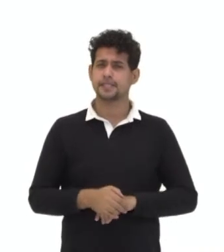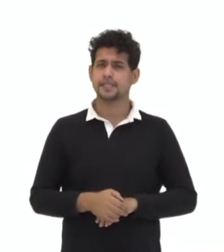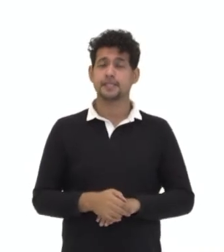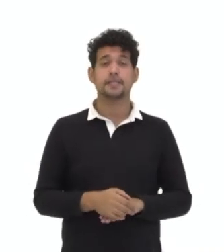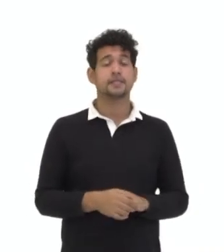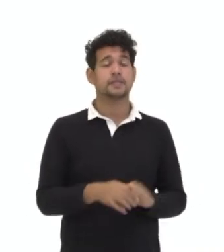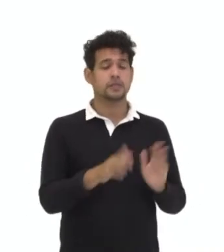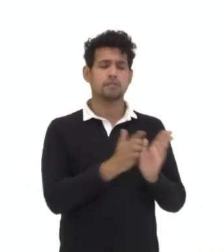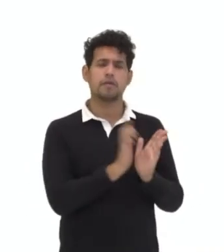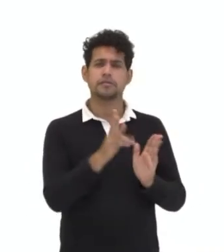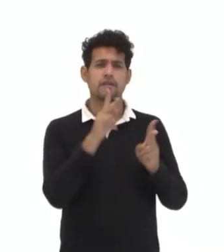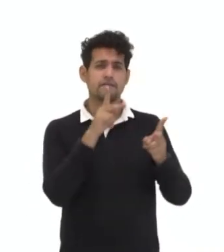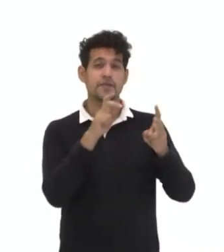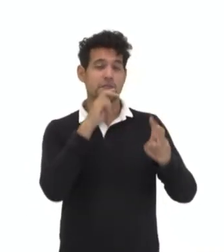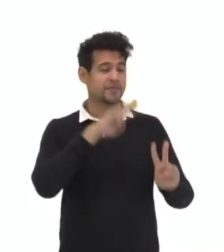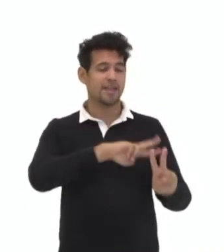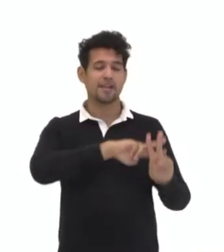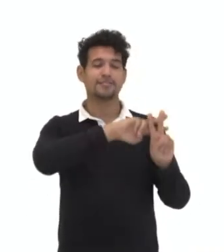panfleto lemos